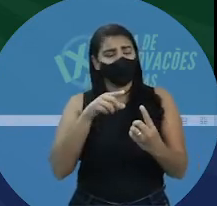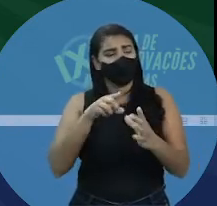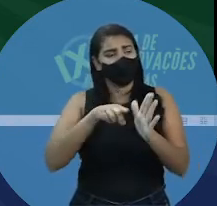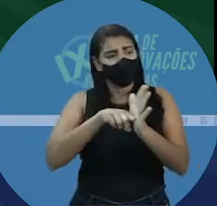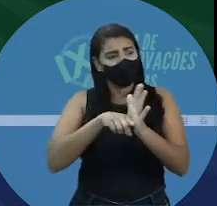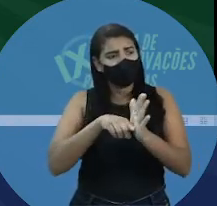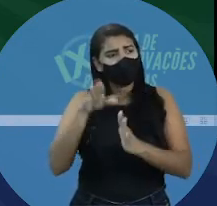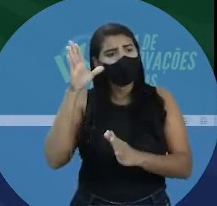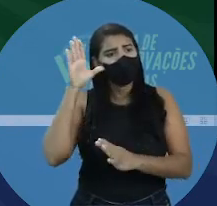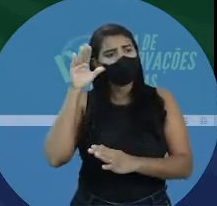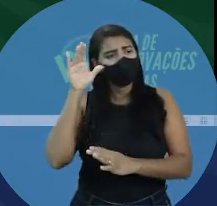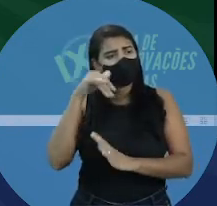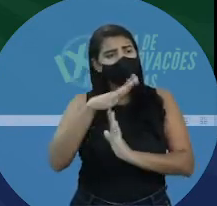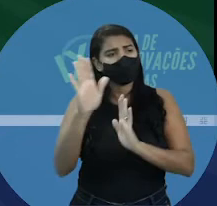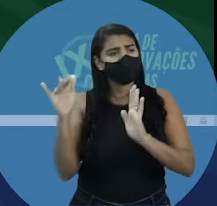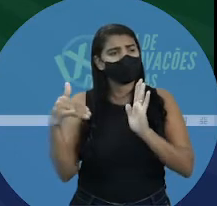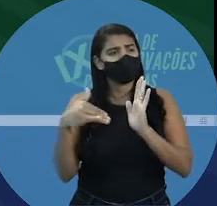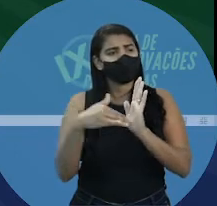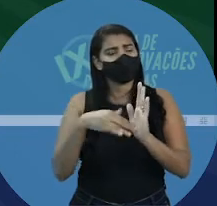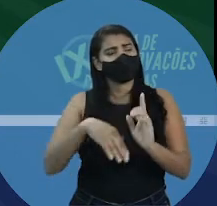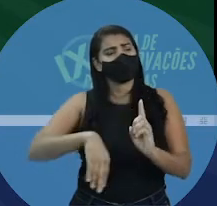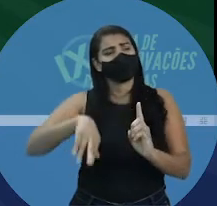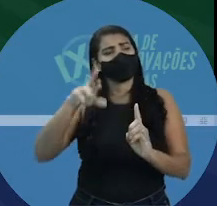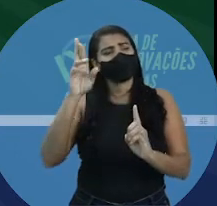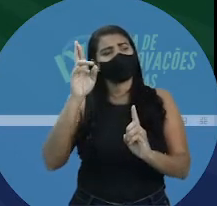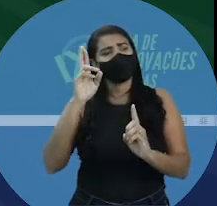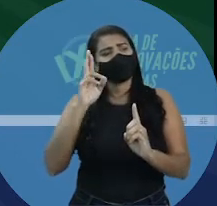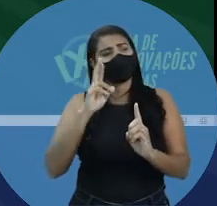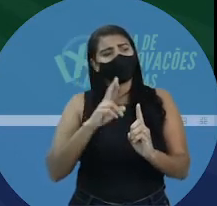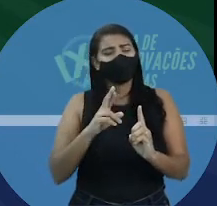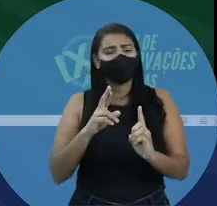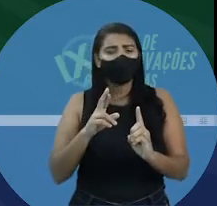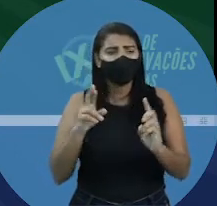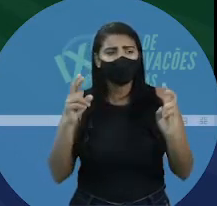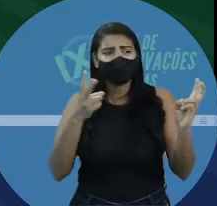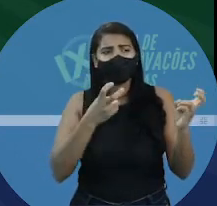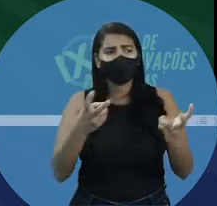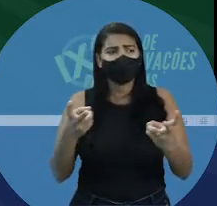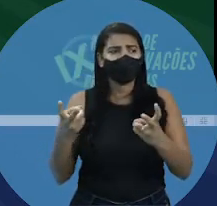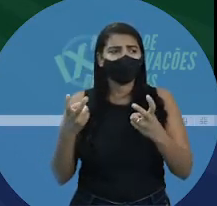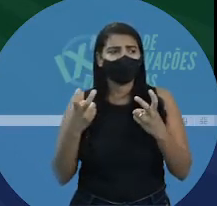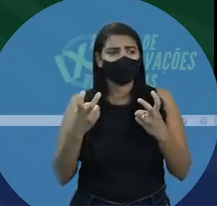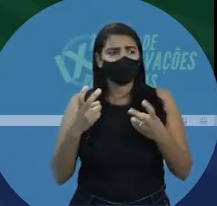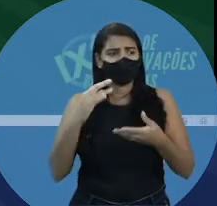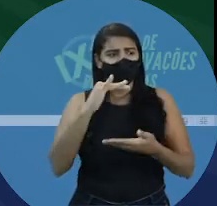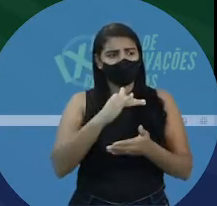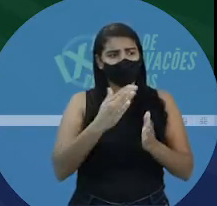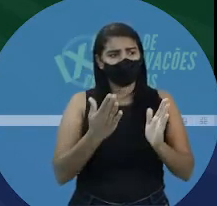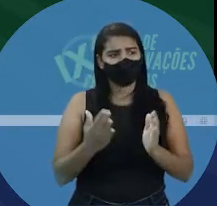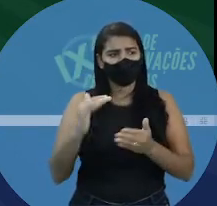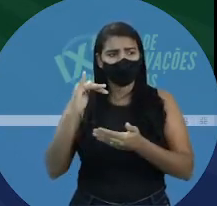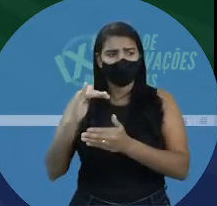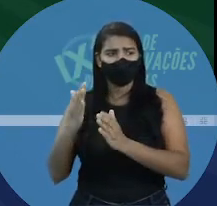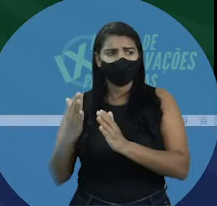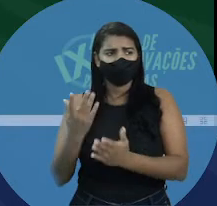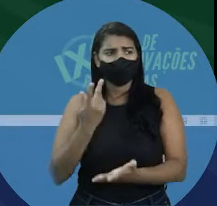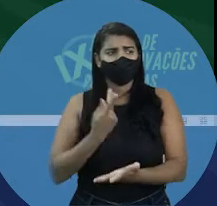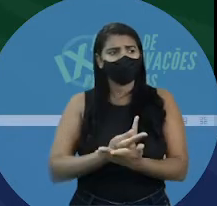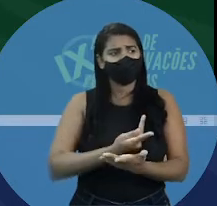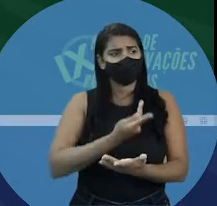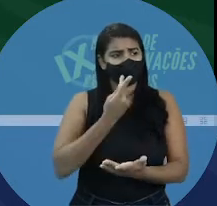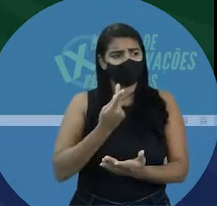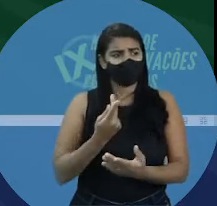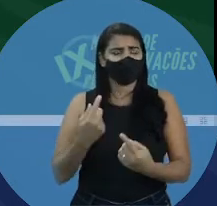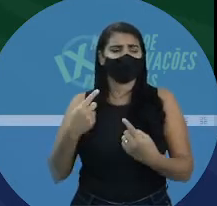investigativa, sobretudo no que se refere à observação, elaboração de hipótese, a identificação de causadores de